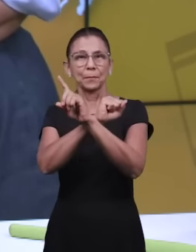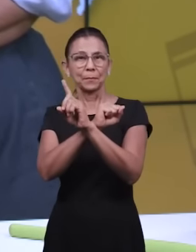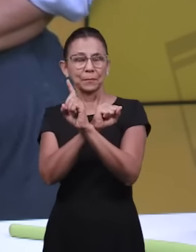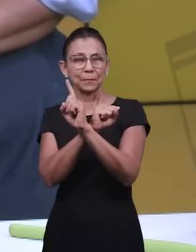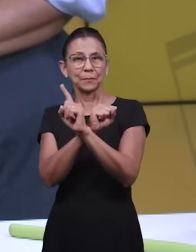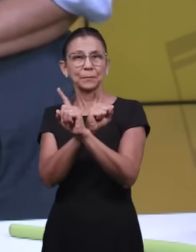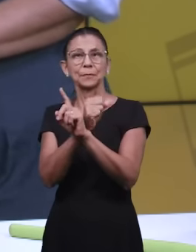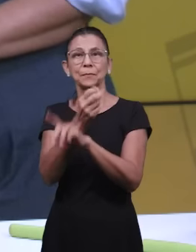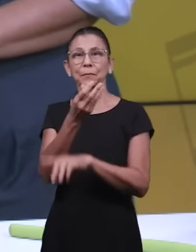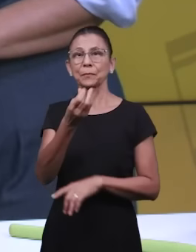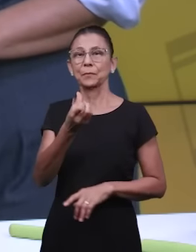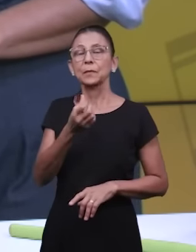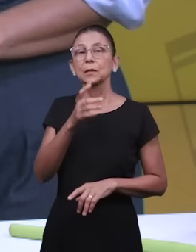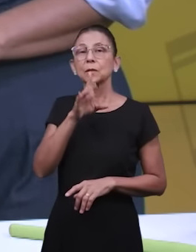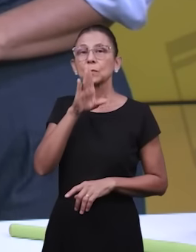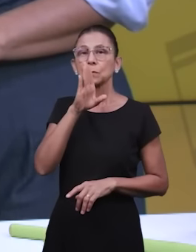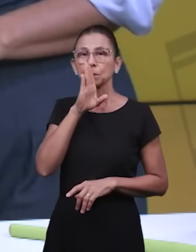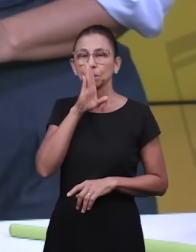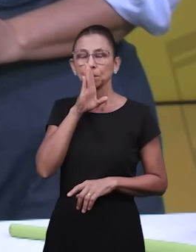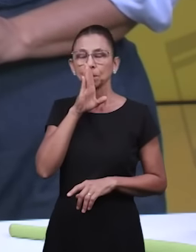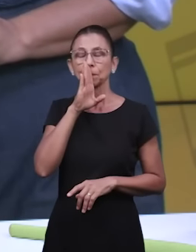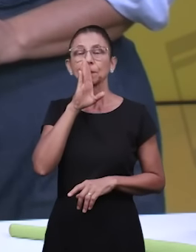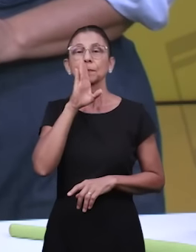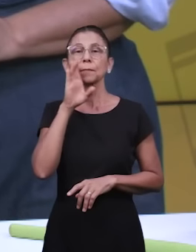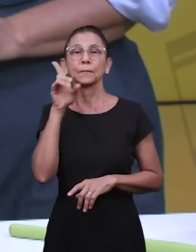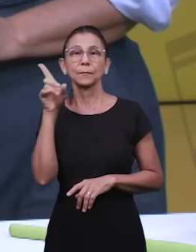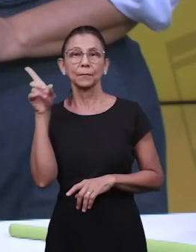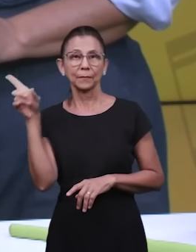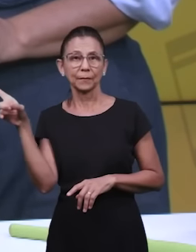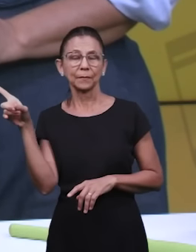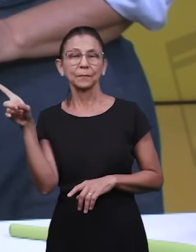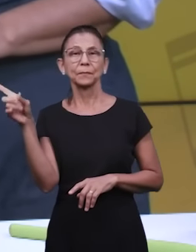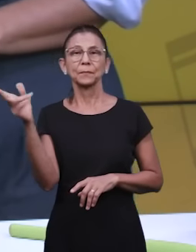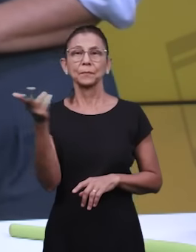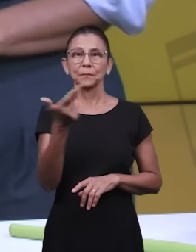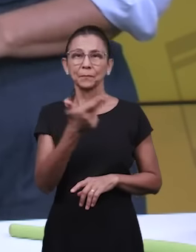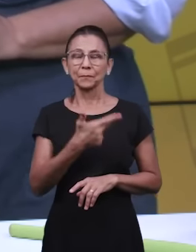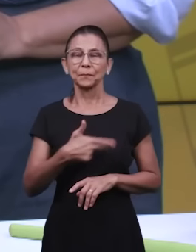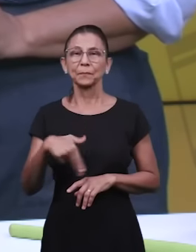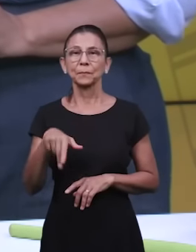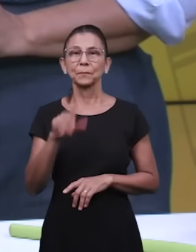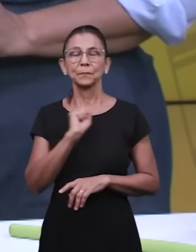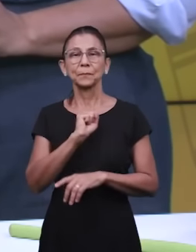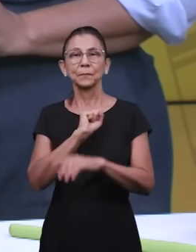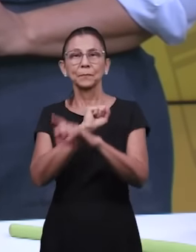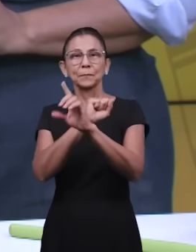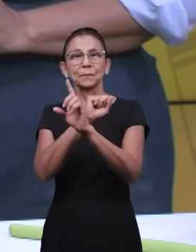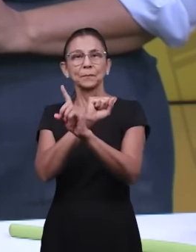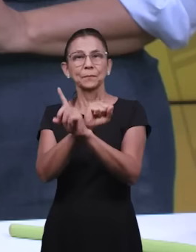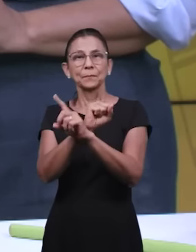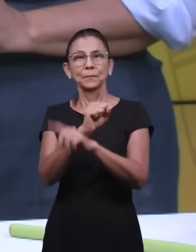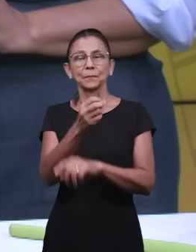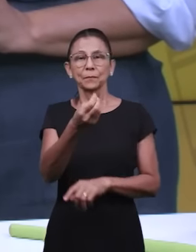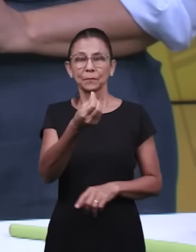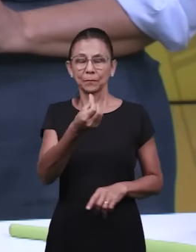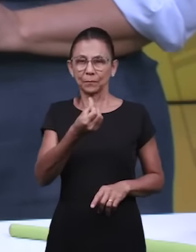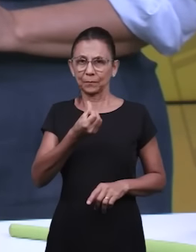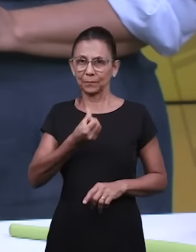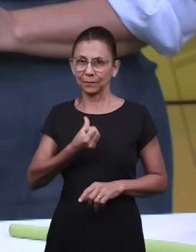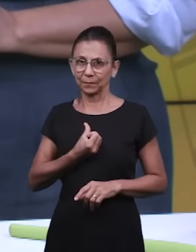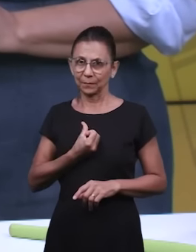semínima, um tempo de silêncio. Esta figura pontuada, pausa de colcheia